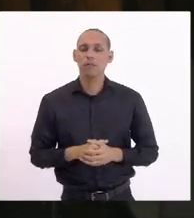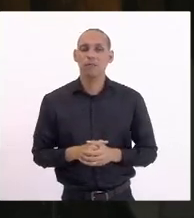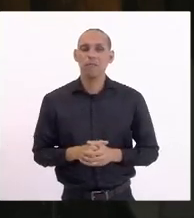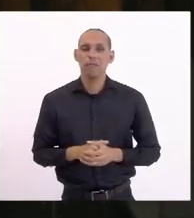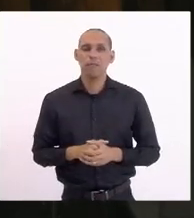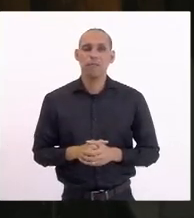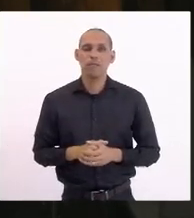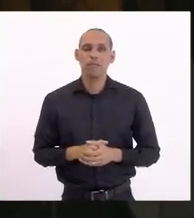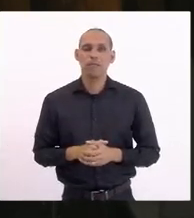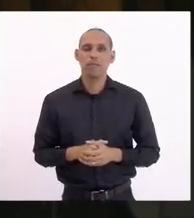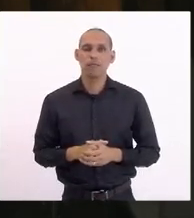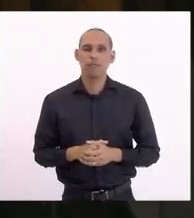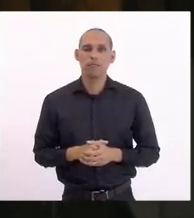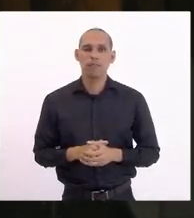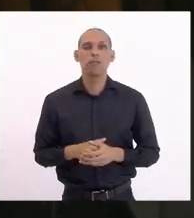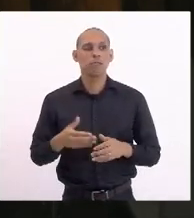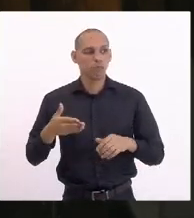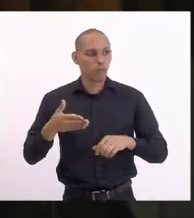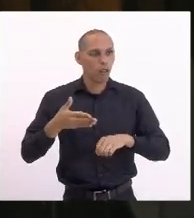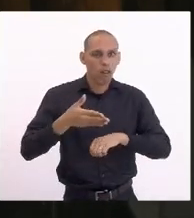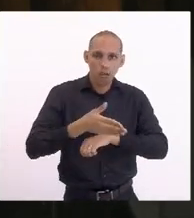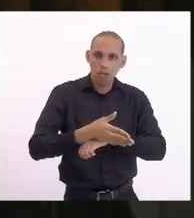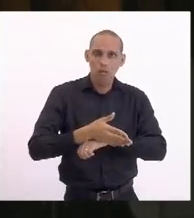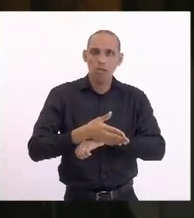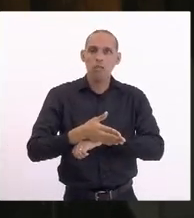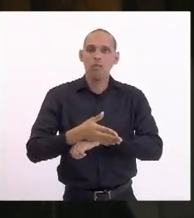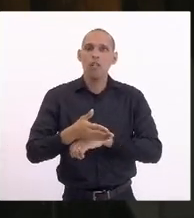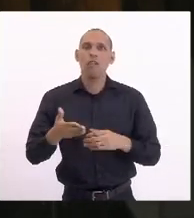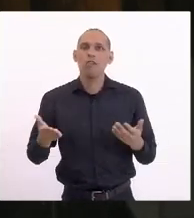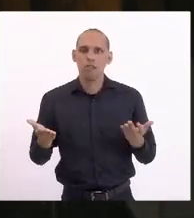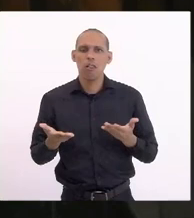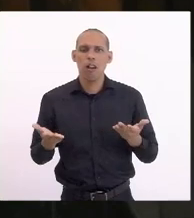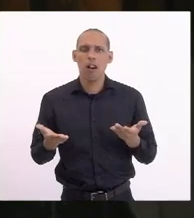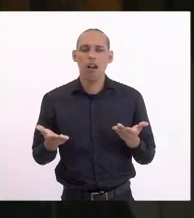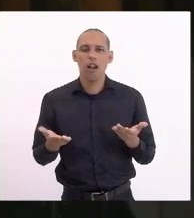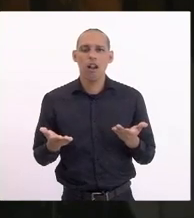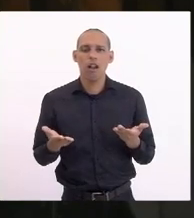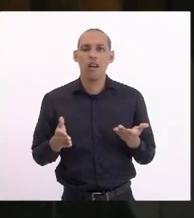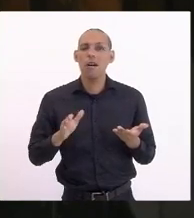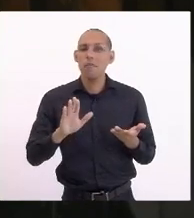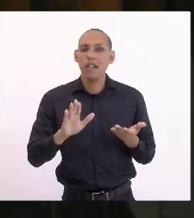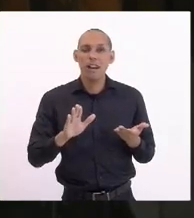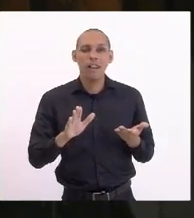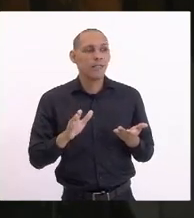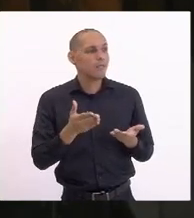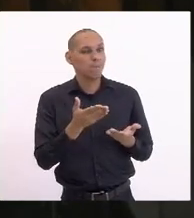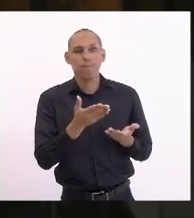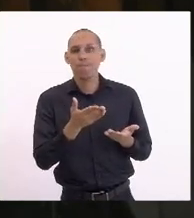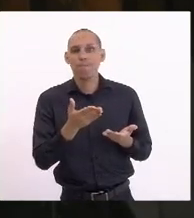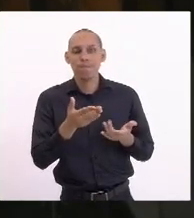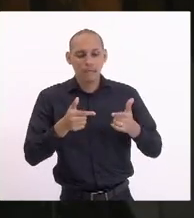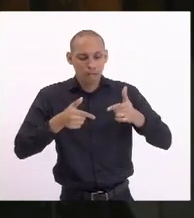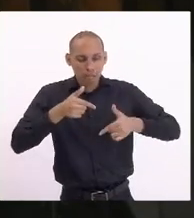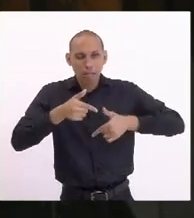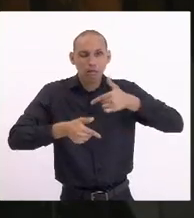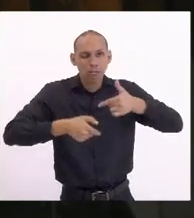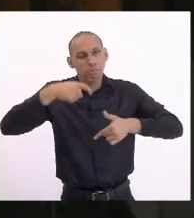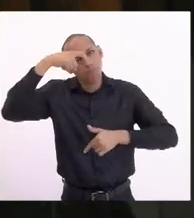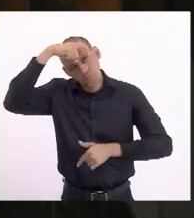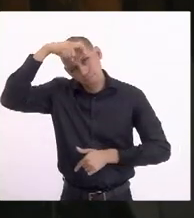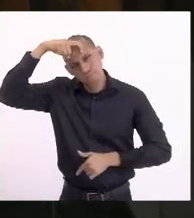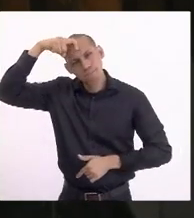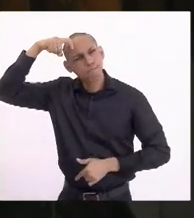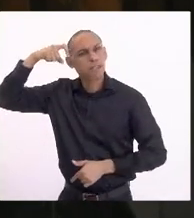praticamente tomou posse e já recebe uma tarefa tão árdua